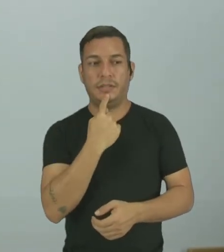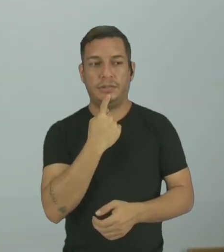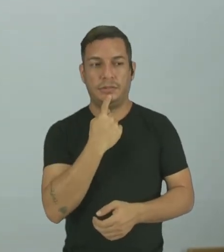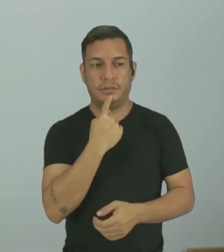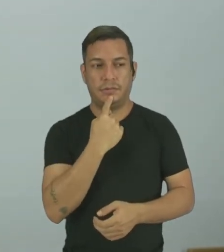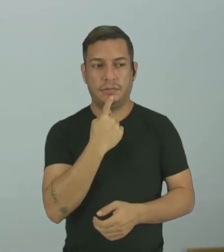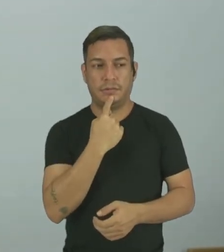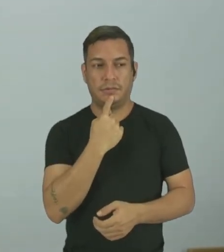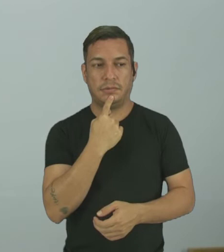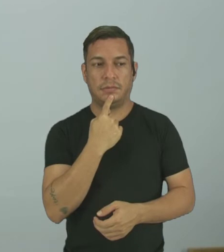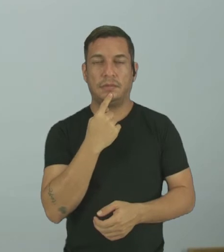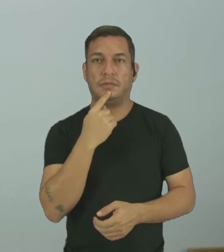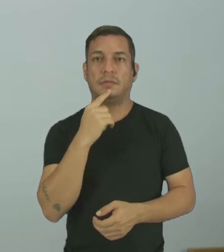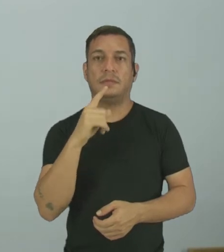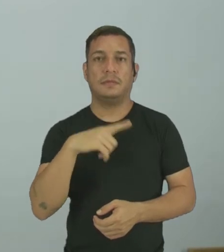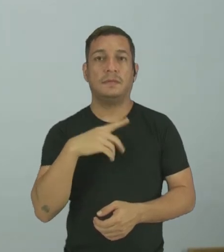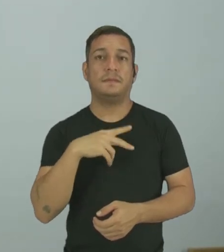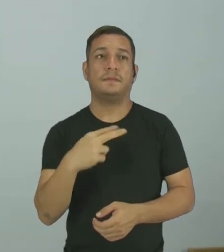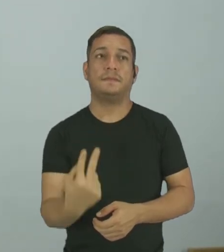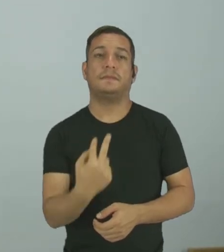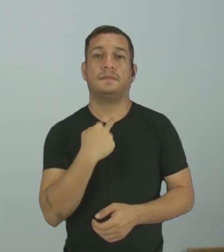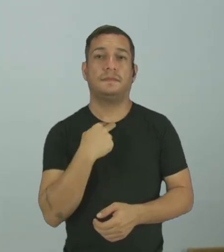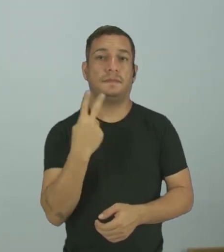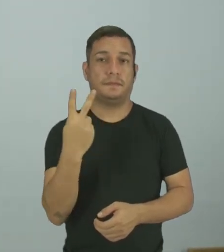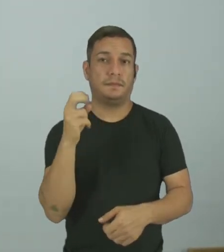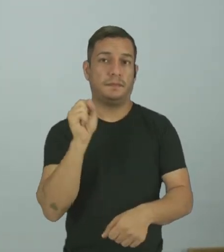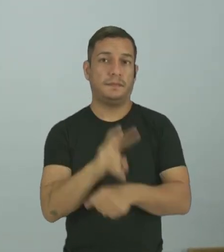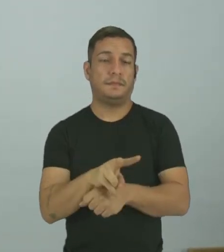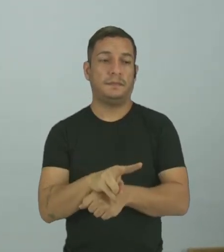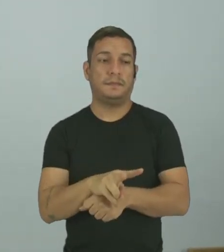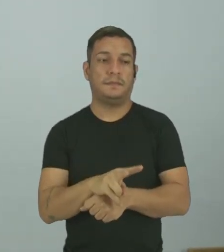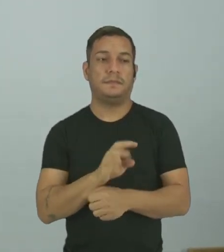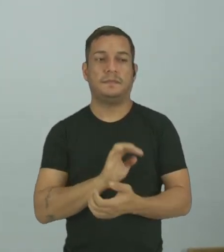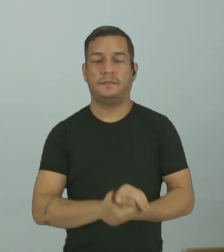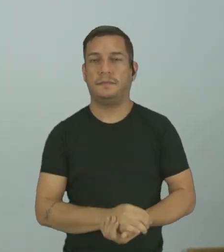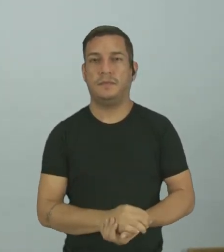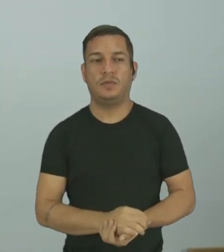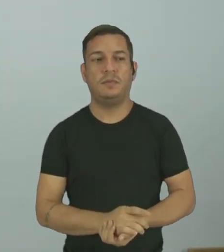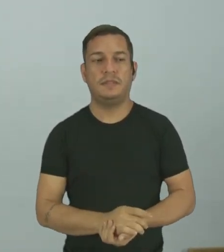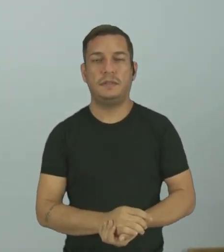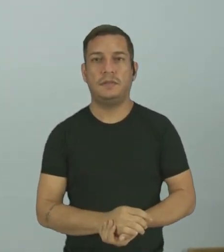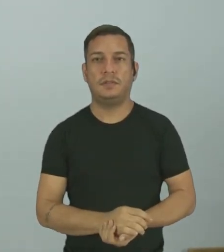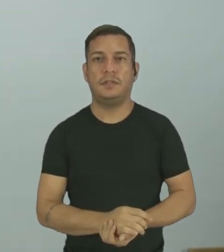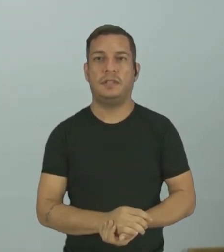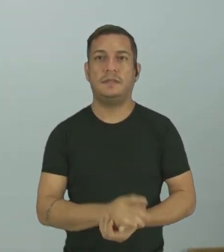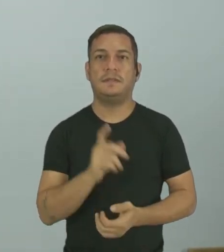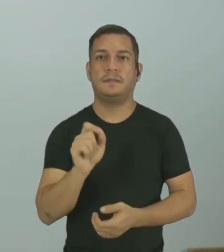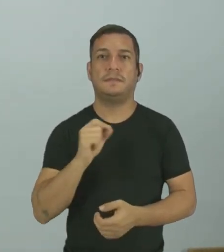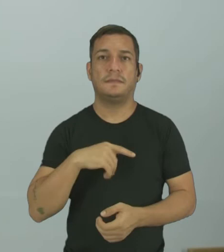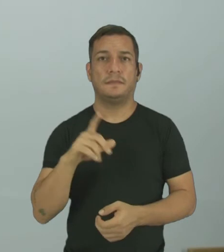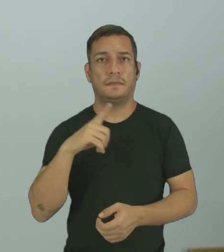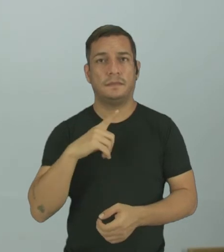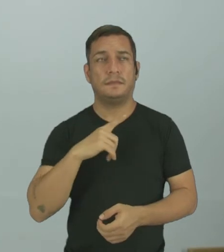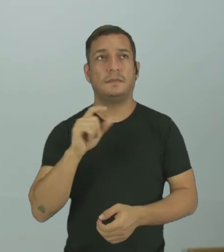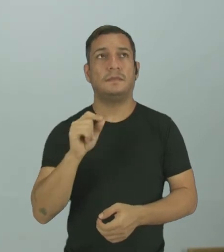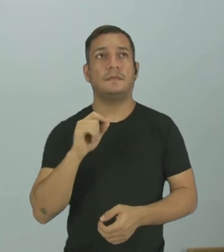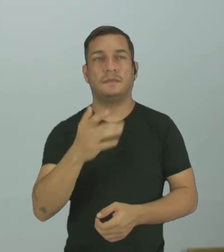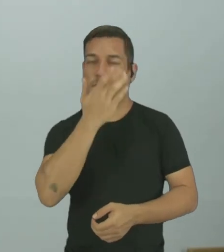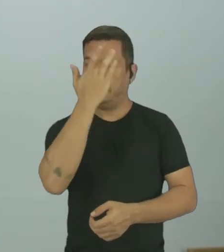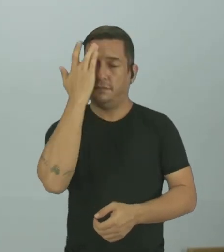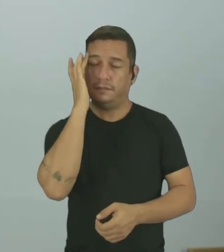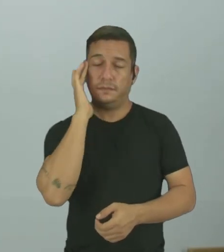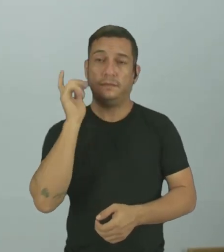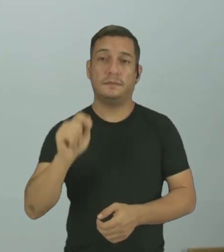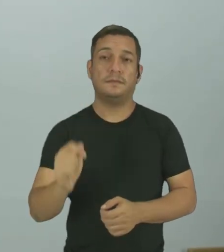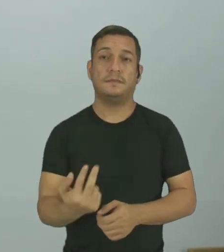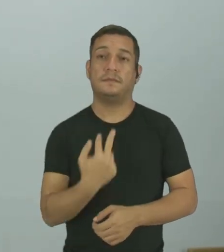sentado, ocupando as 2 vagas na poltrona. Enquanto isso, tem pessoas que deveriam